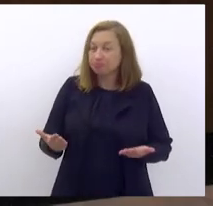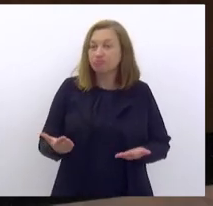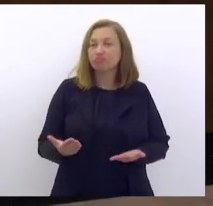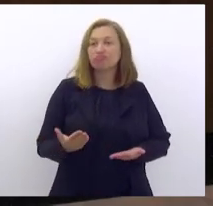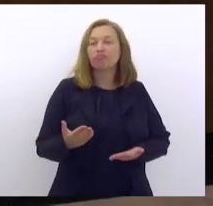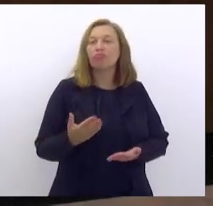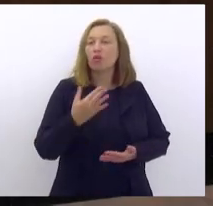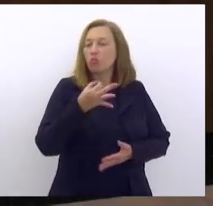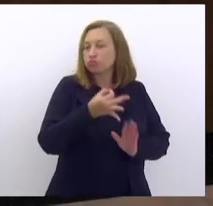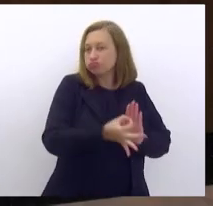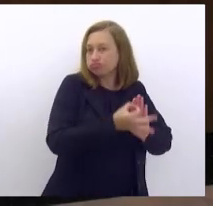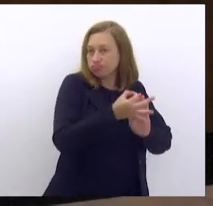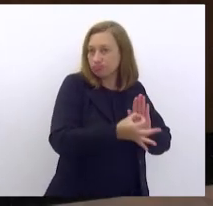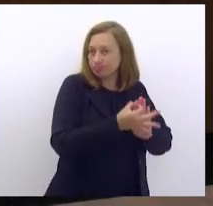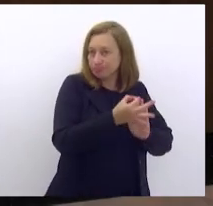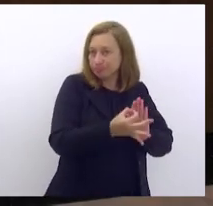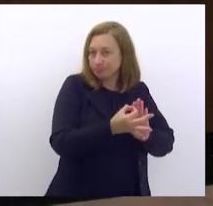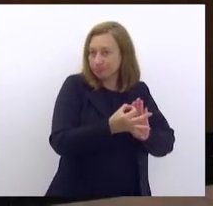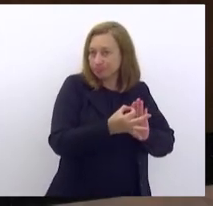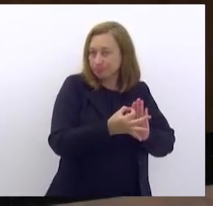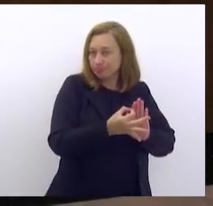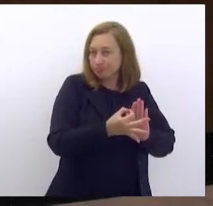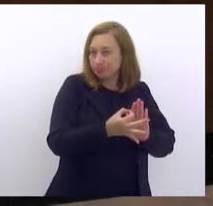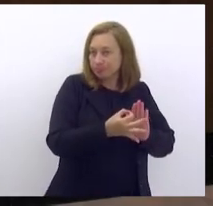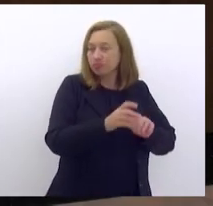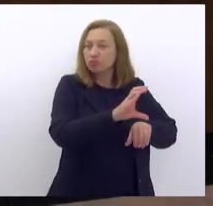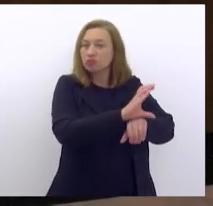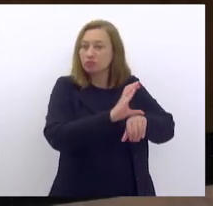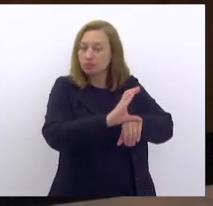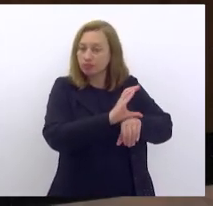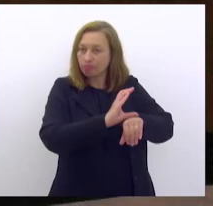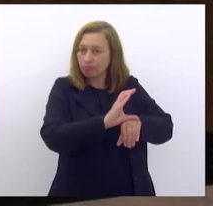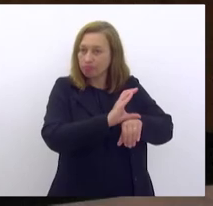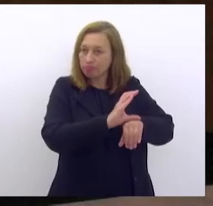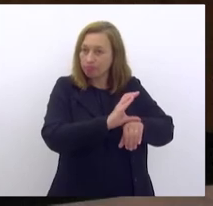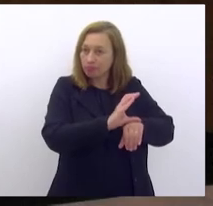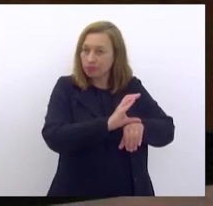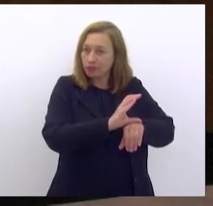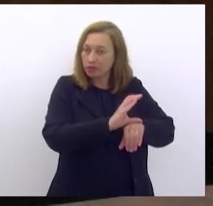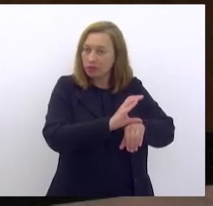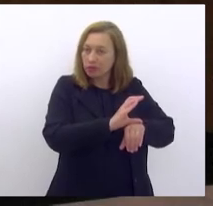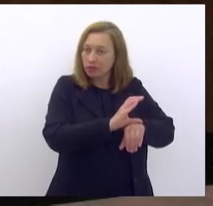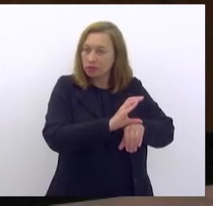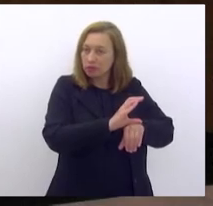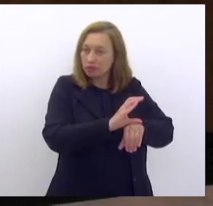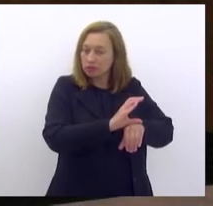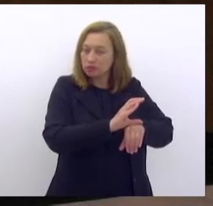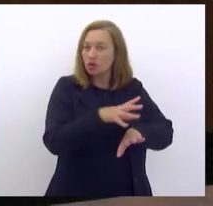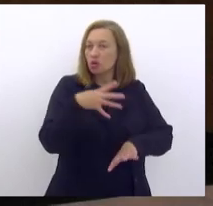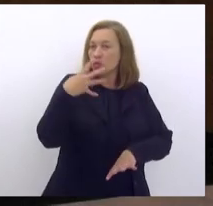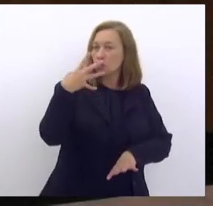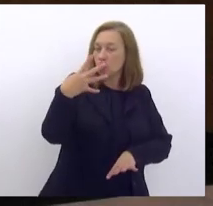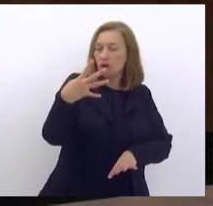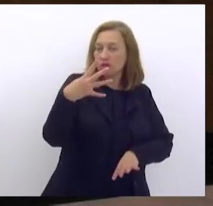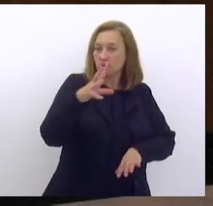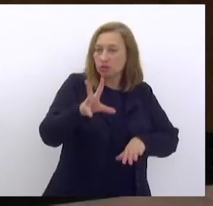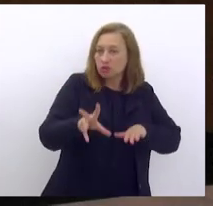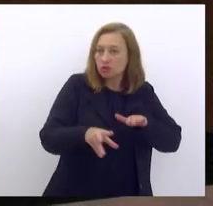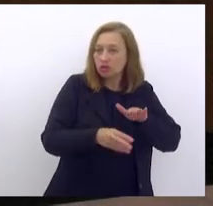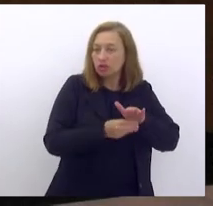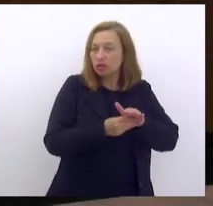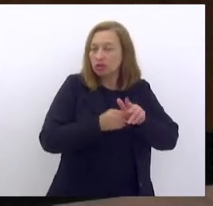nosso parecer é pela constitucionalidade, com 4